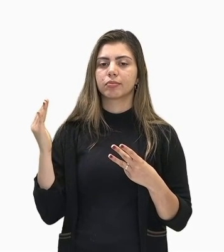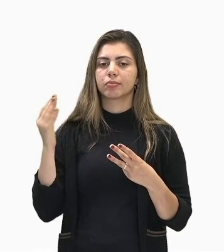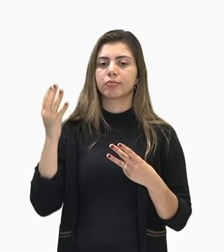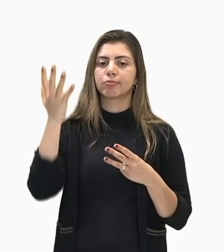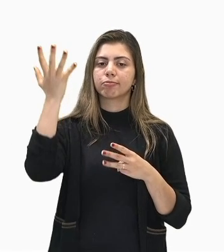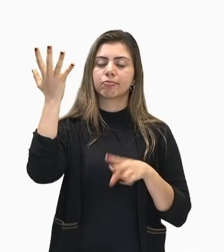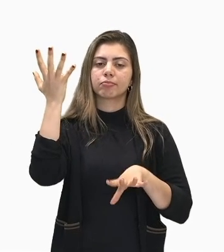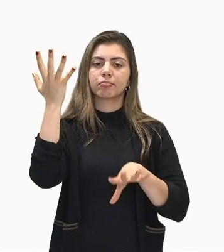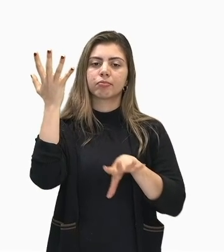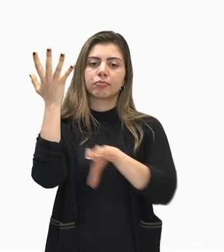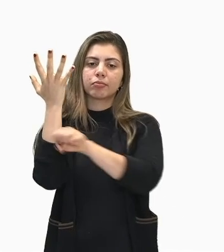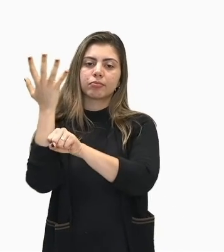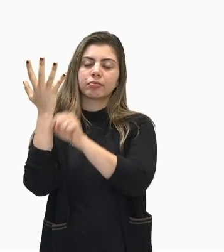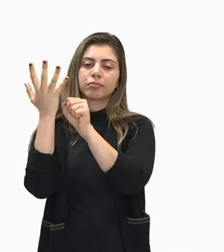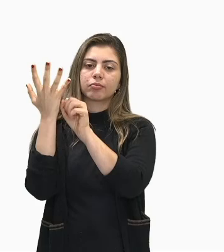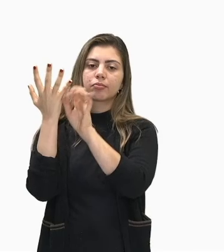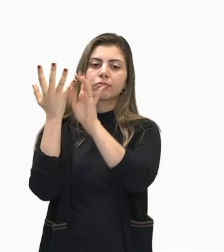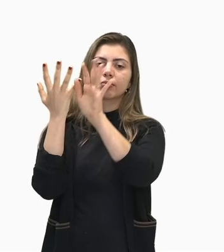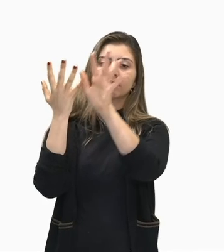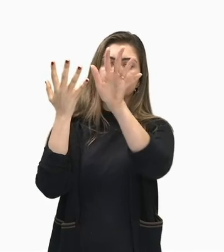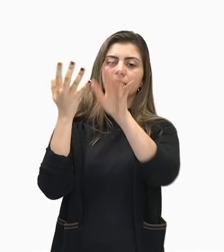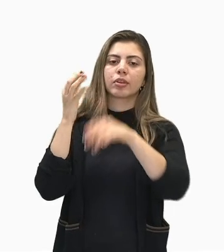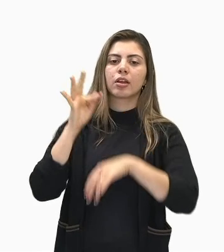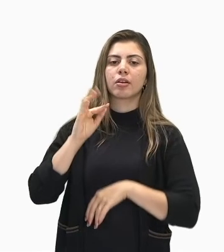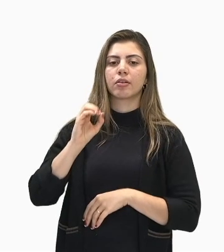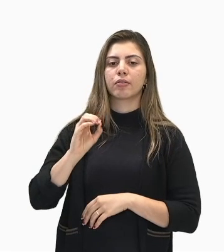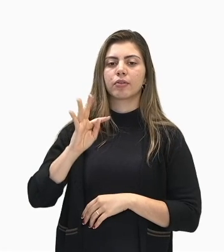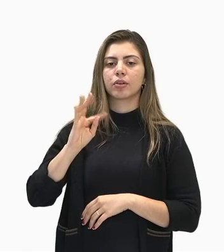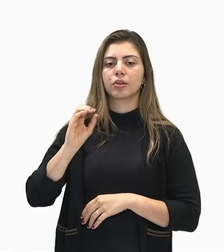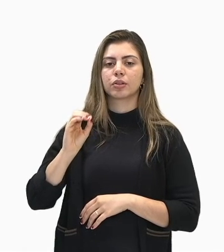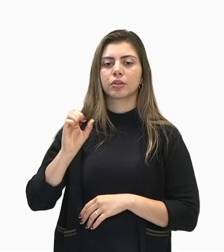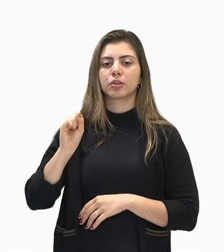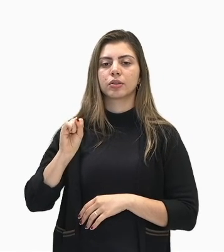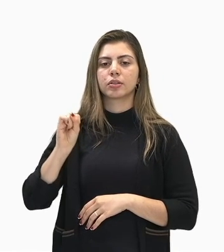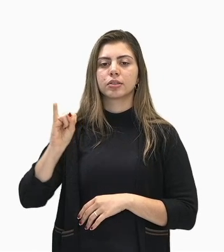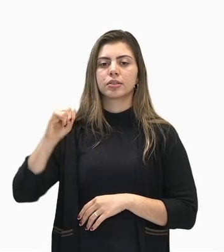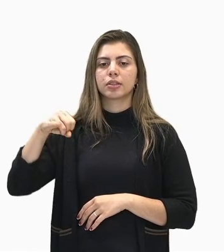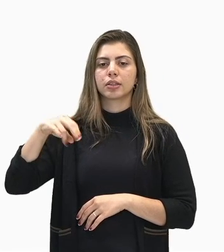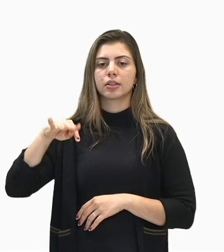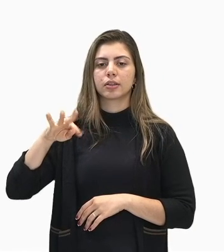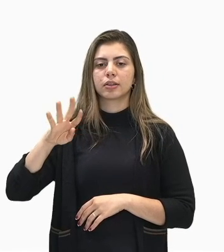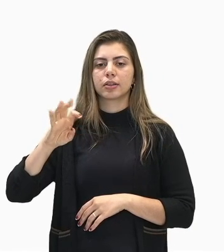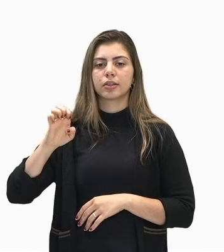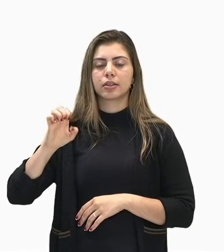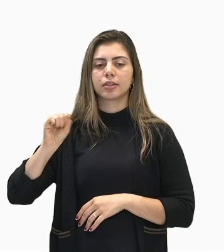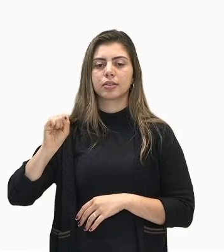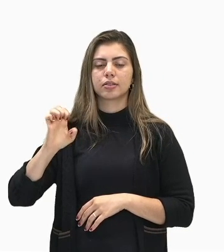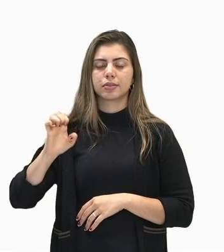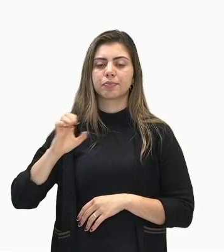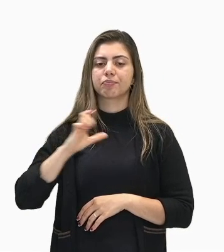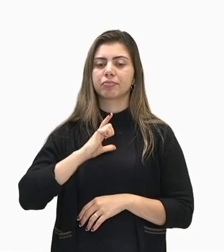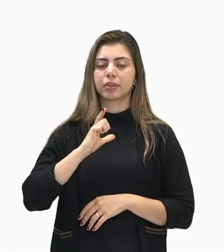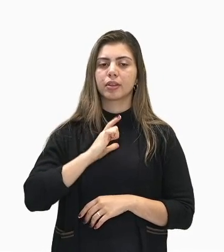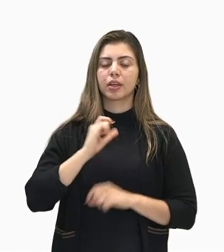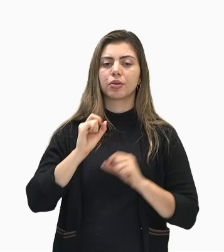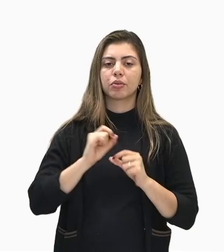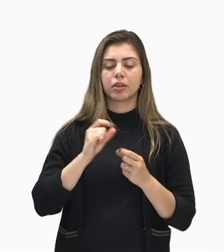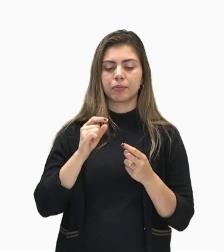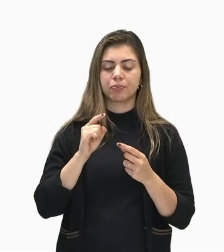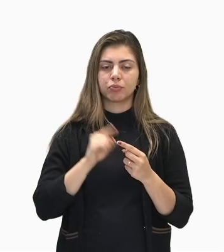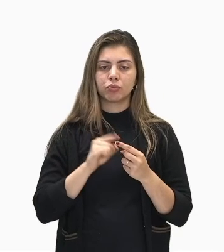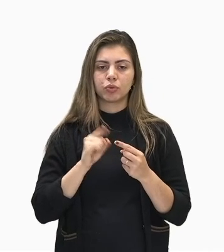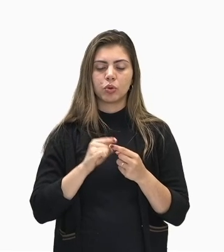eu tenho a fotossíntese, que é uma reação, eu tenho aí 2 reações químicas, né? E eu